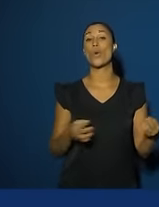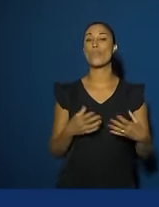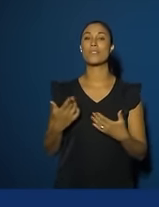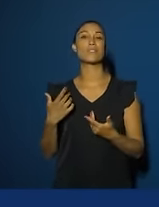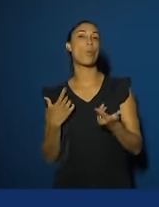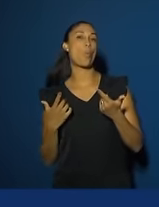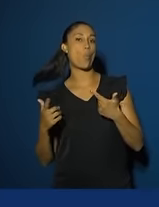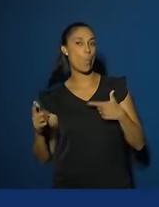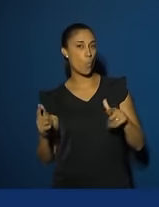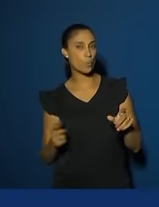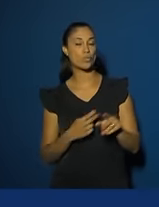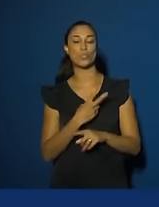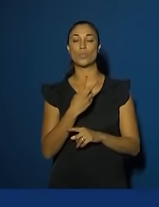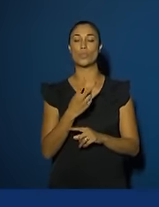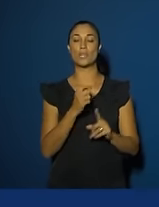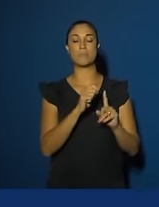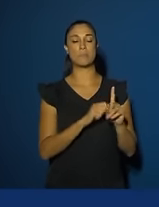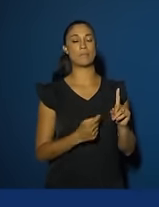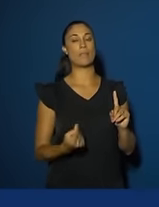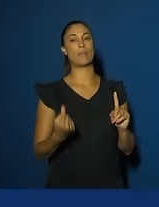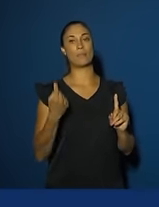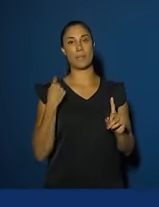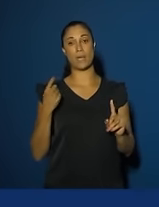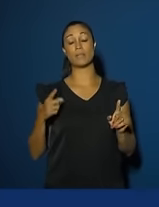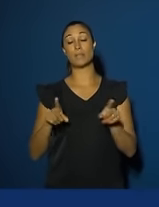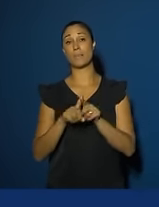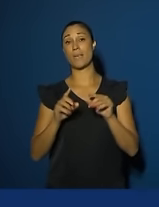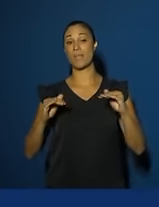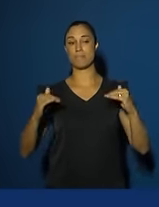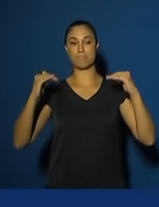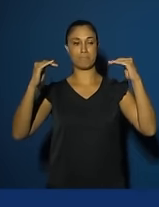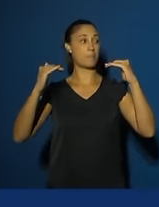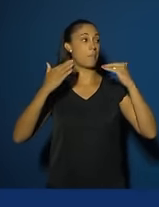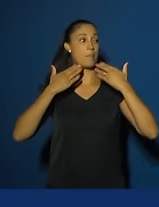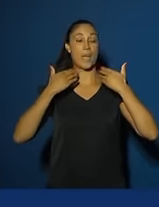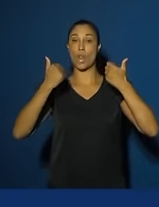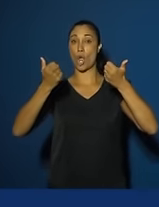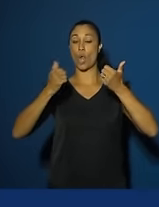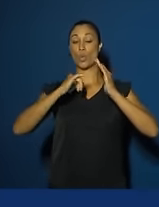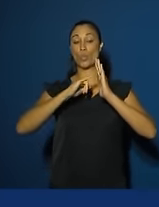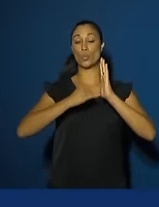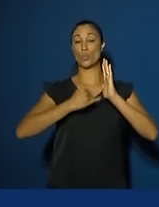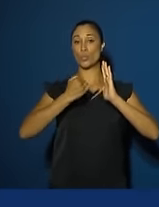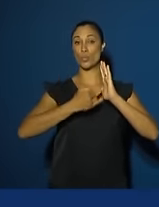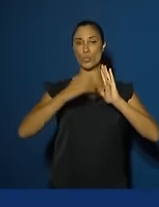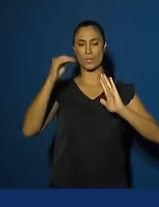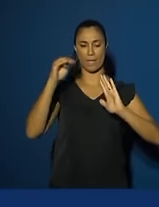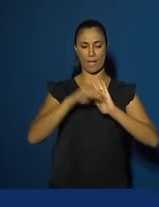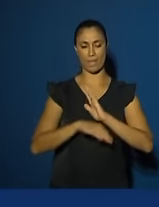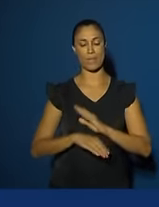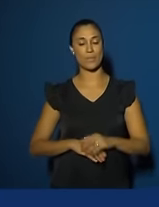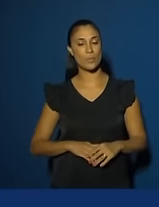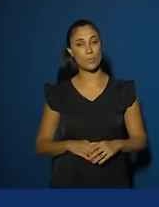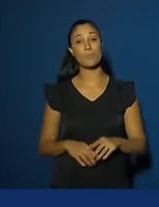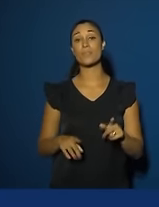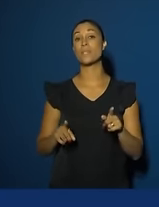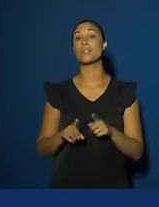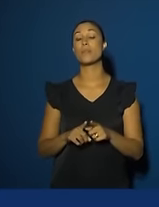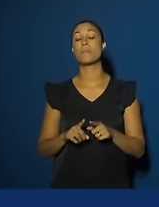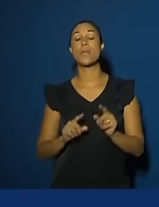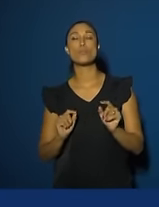outros de 12 meses atrás Ainda bem no patamar melhor com juros caindo com o déficit caindo com